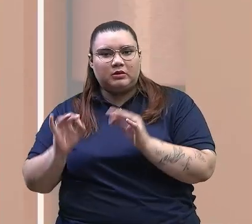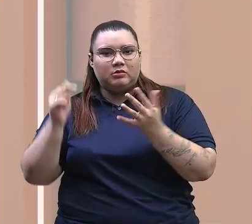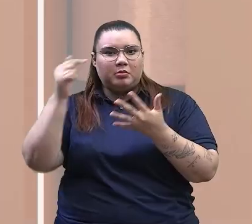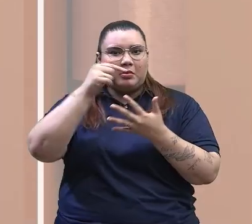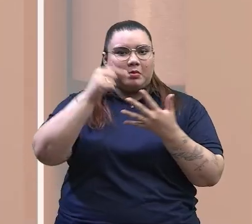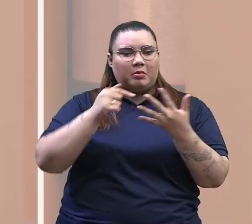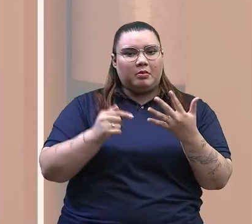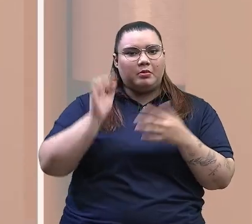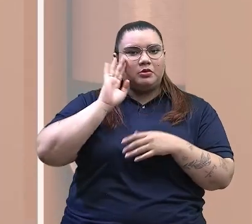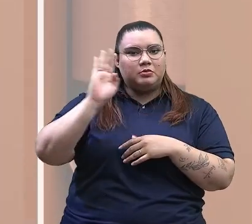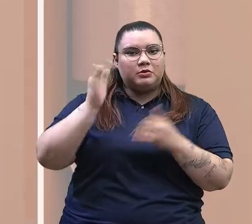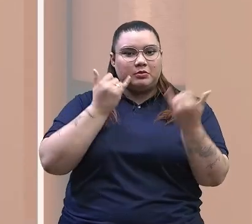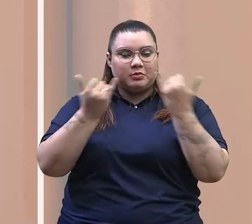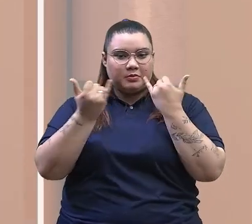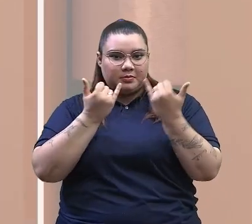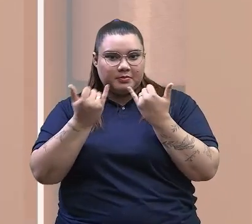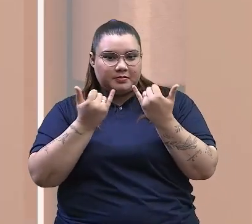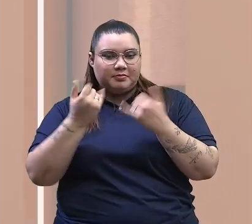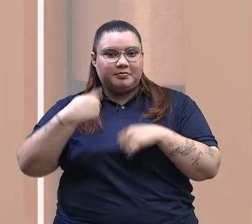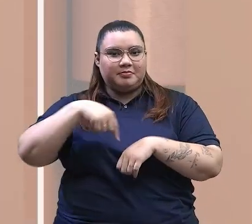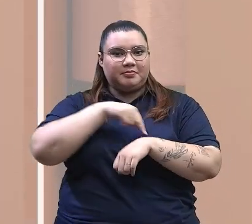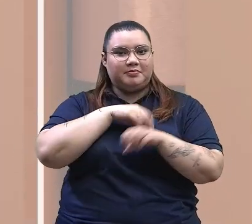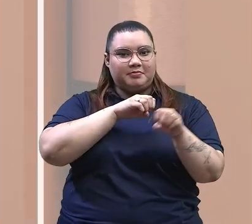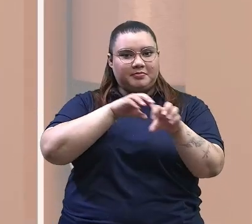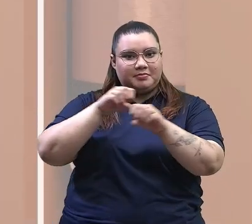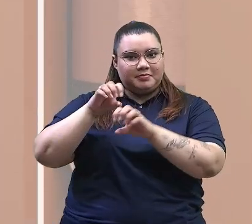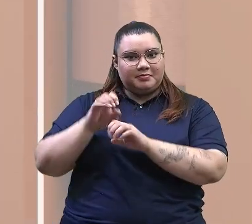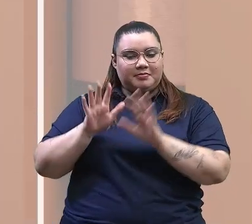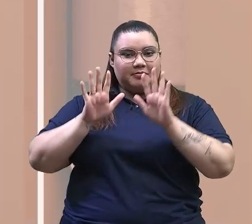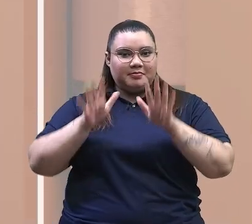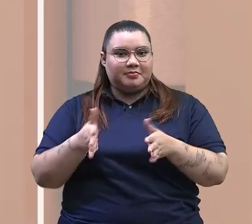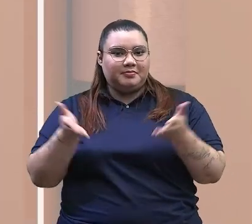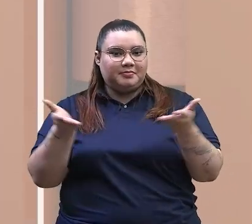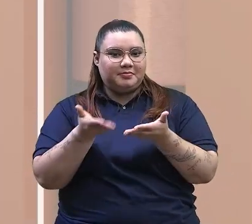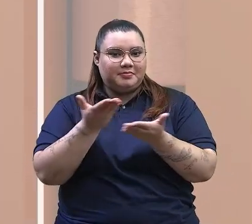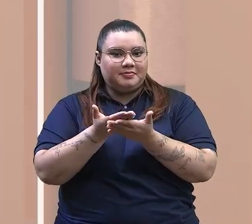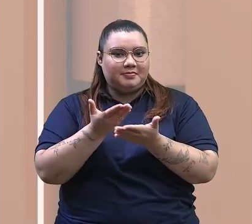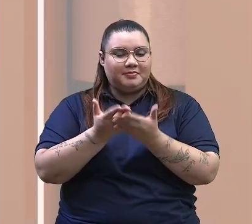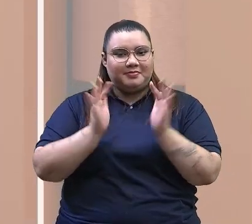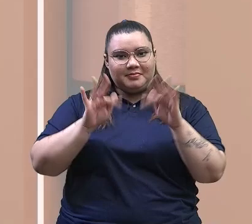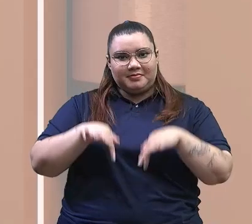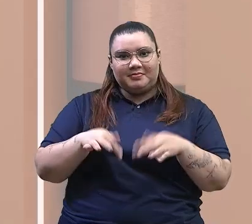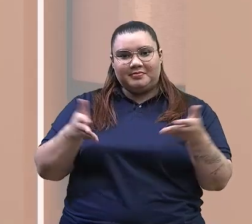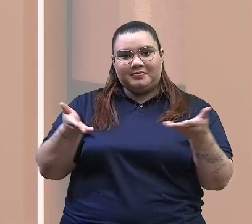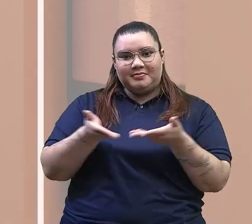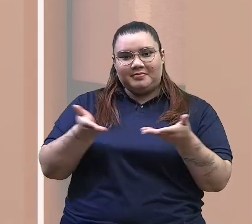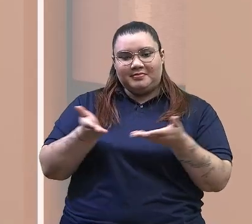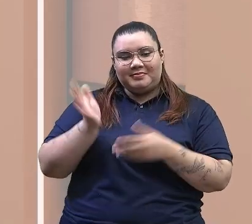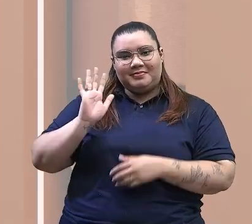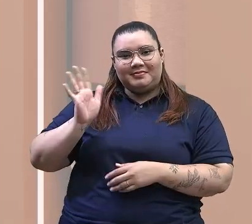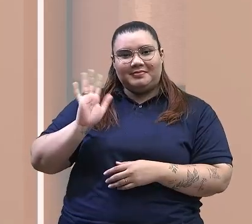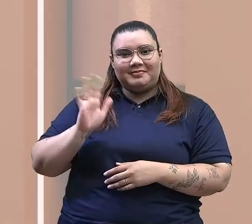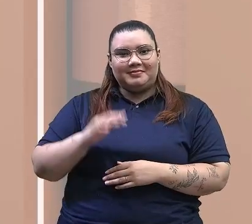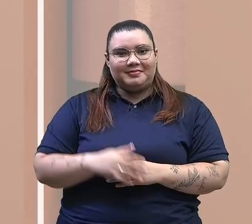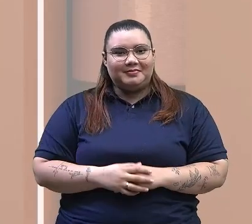maiores reservas, entre outras informações que nós verificamos aí na nossa aula. E assim finalizamos e até